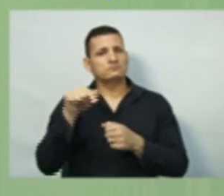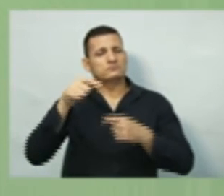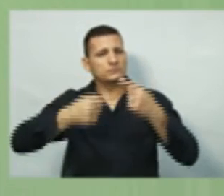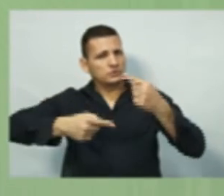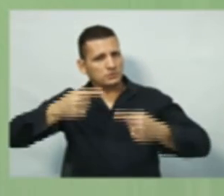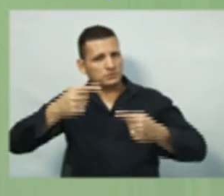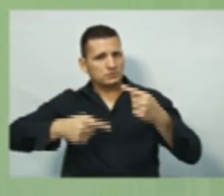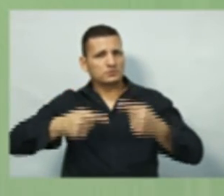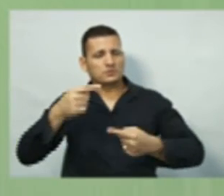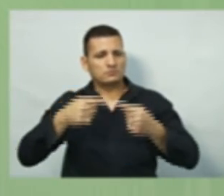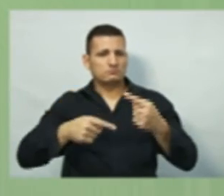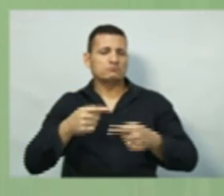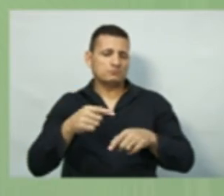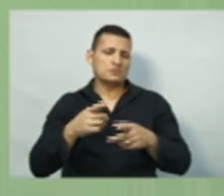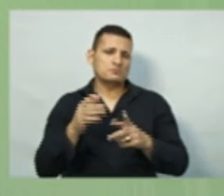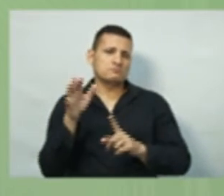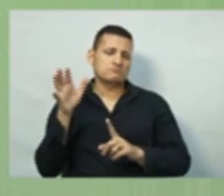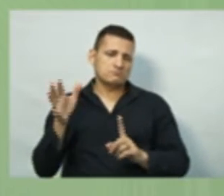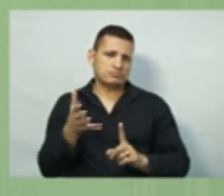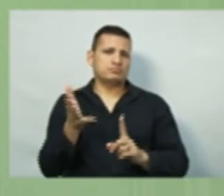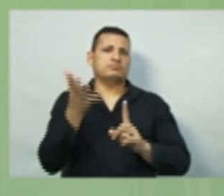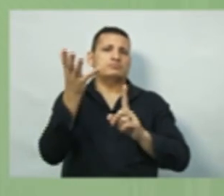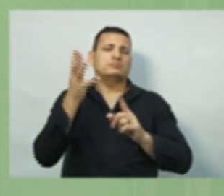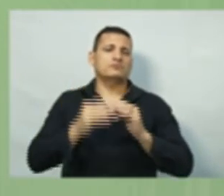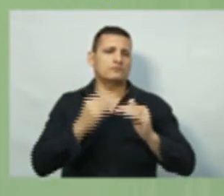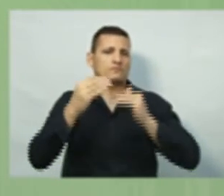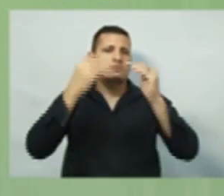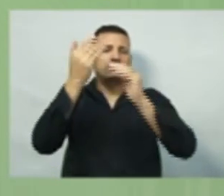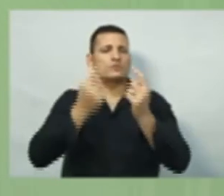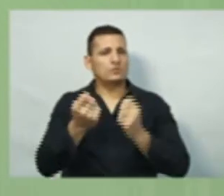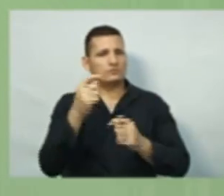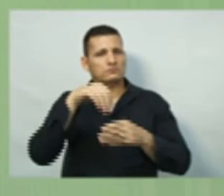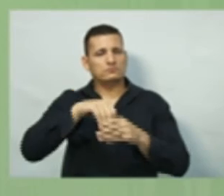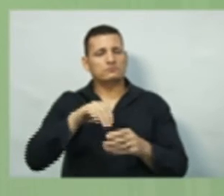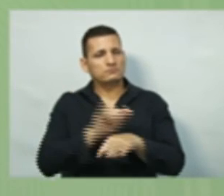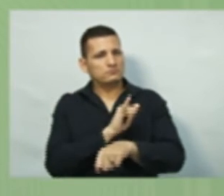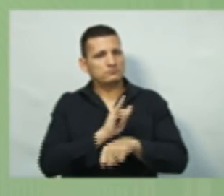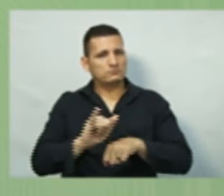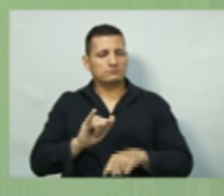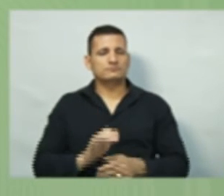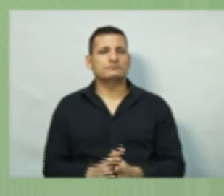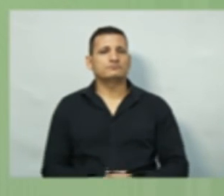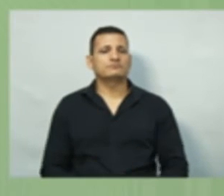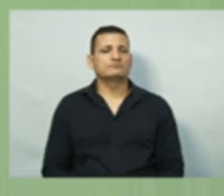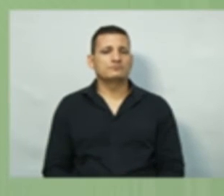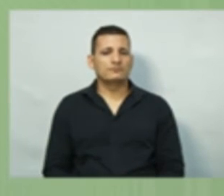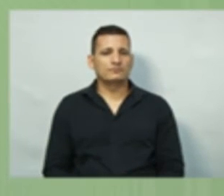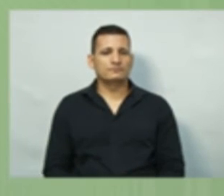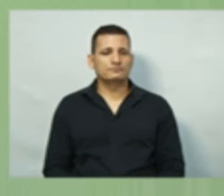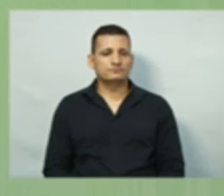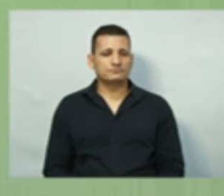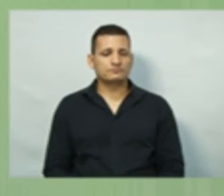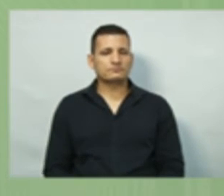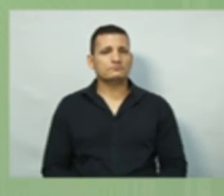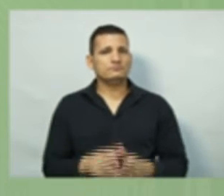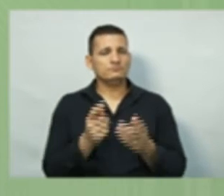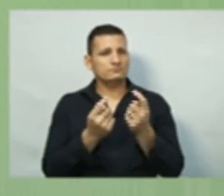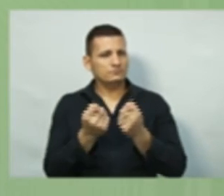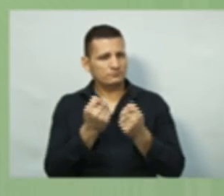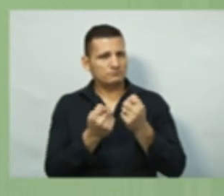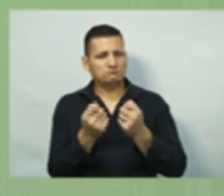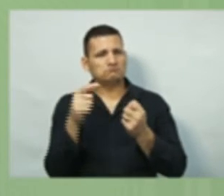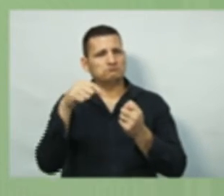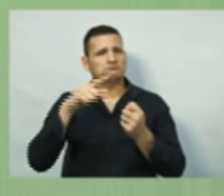políticas e fomentar o desenvolvimento econômico dentro de uma estratégia nacional. Quando uma economia está em